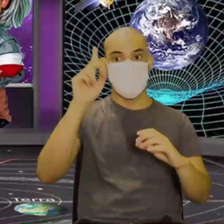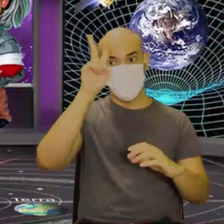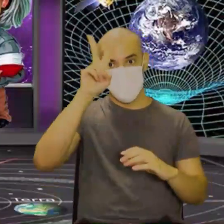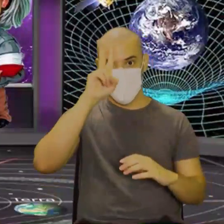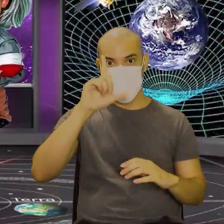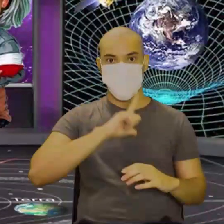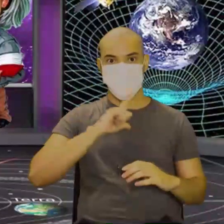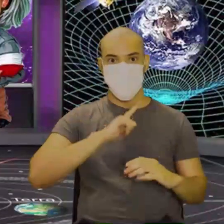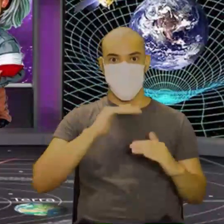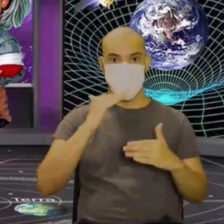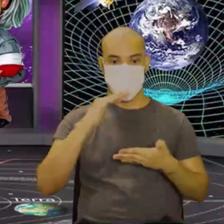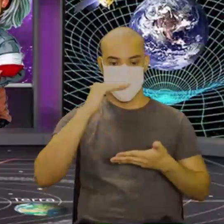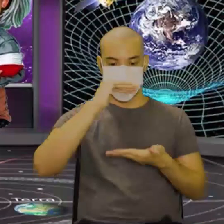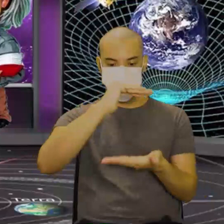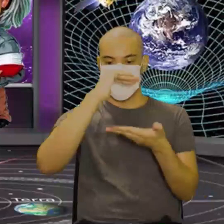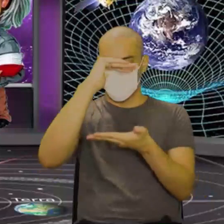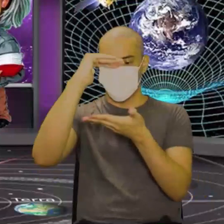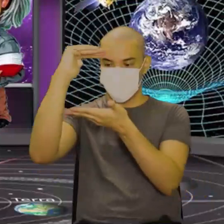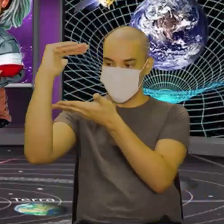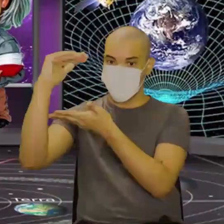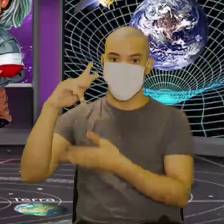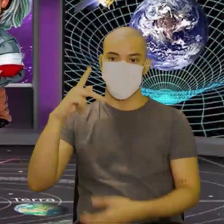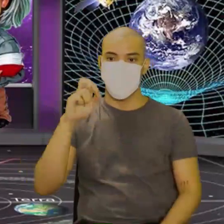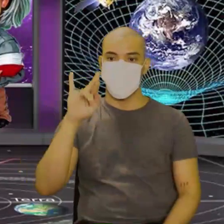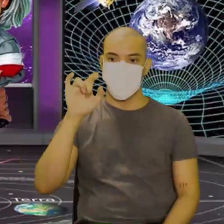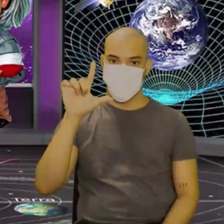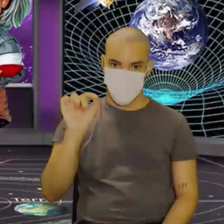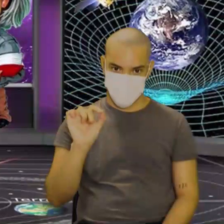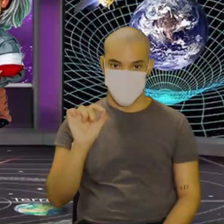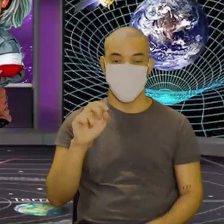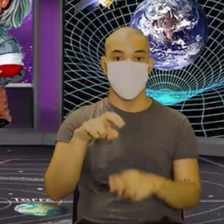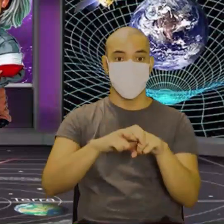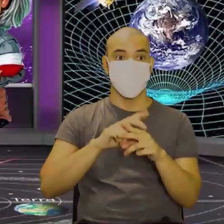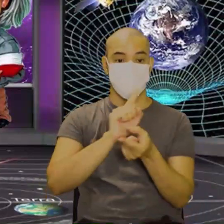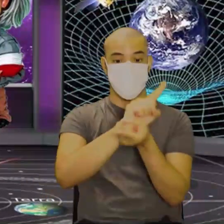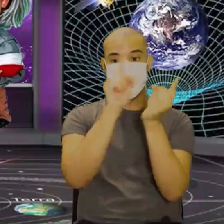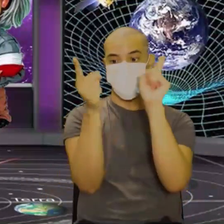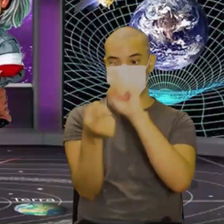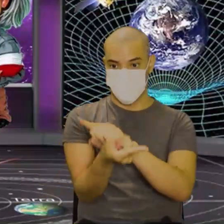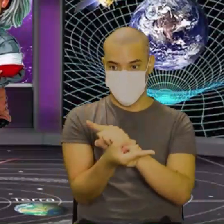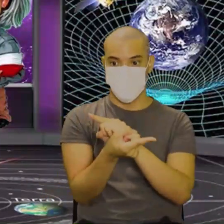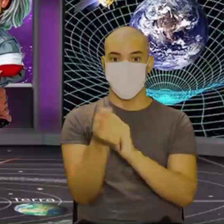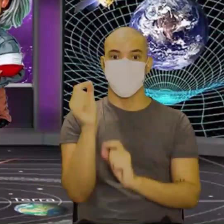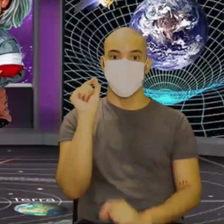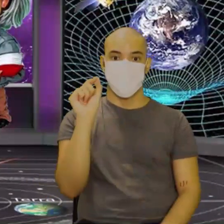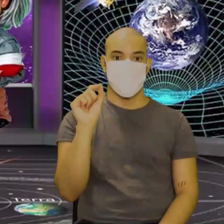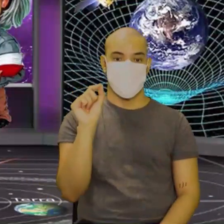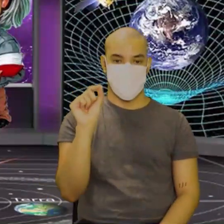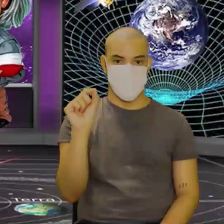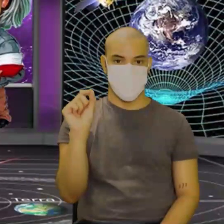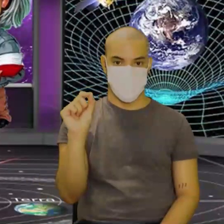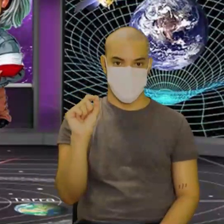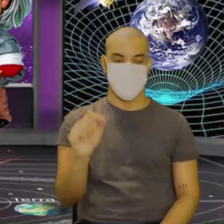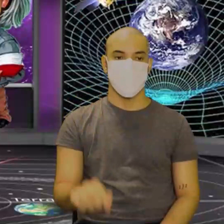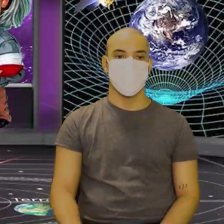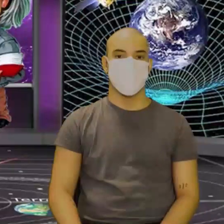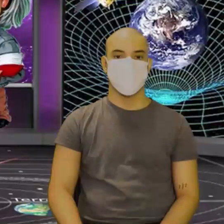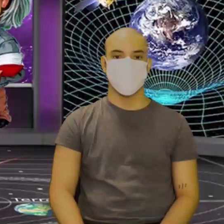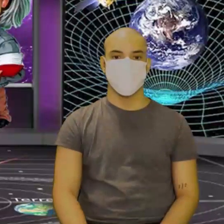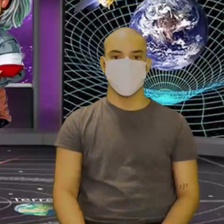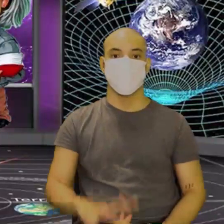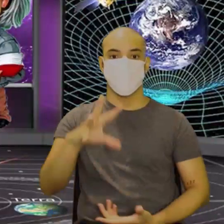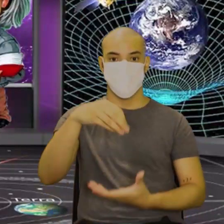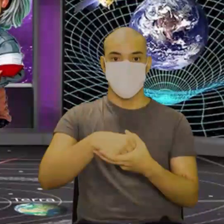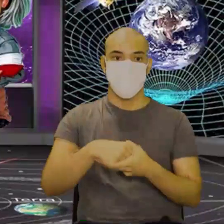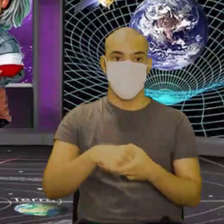Lembra que eu falei para vocês? A única coisa que inverte quando eu quero calcular a equivalência, lá na associação,